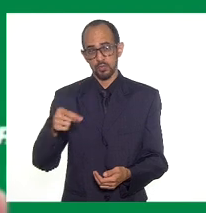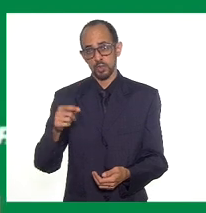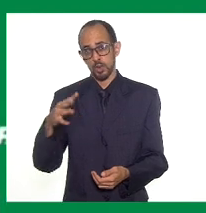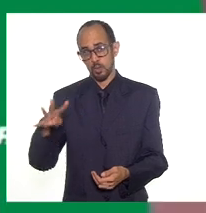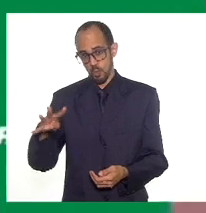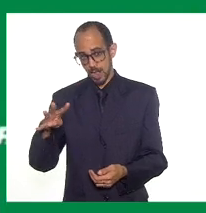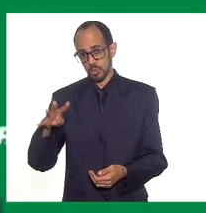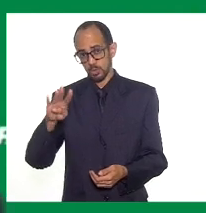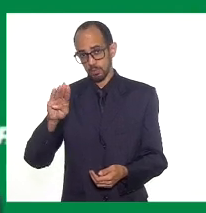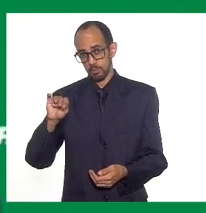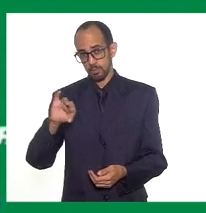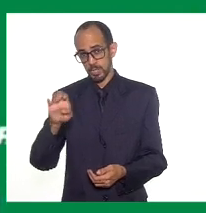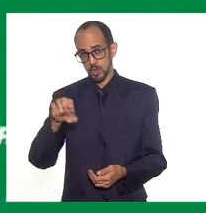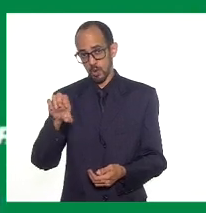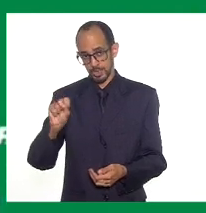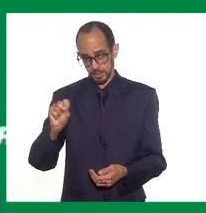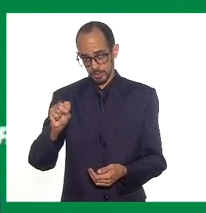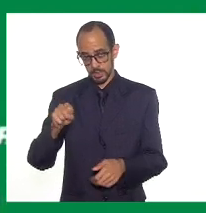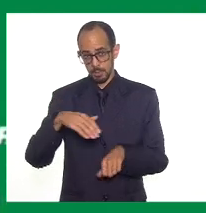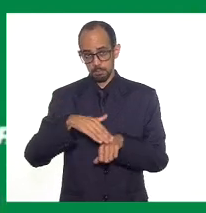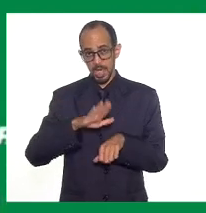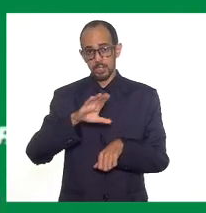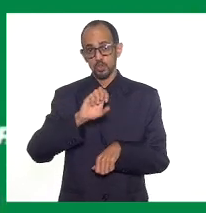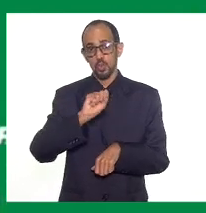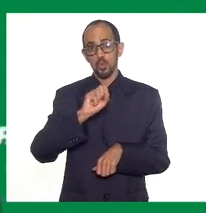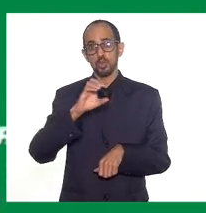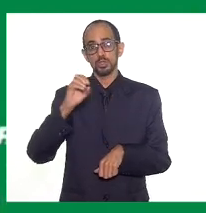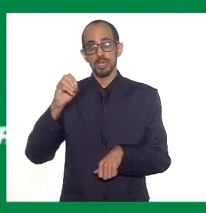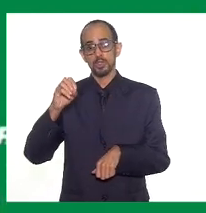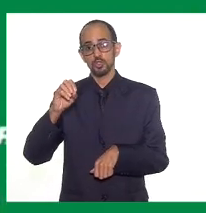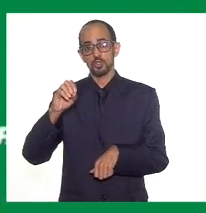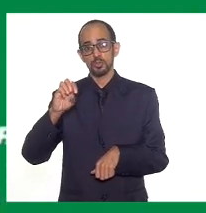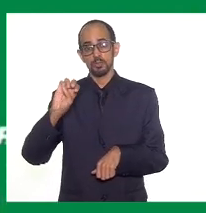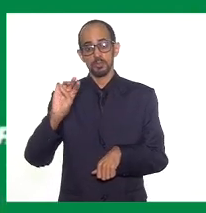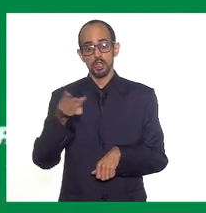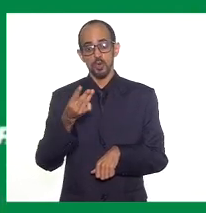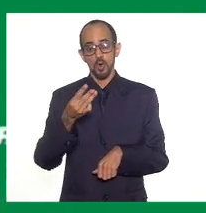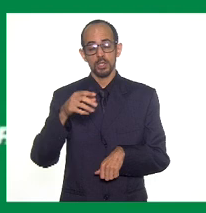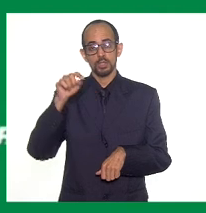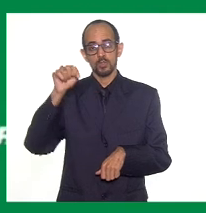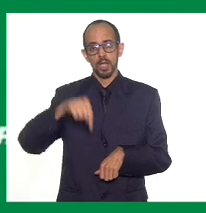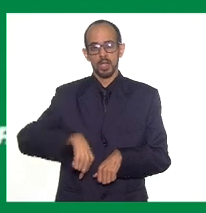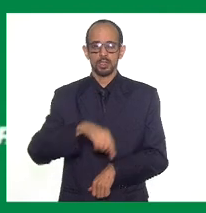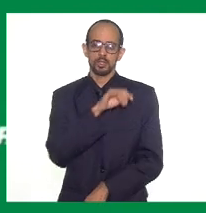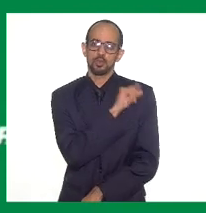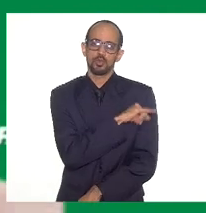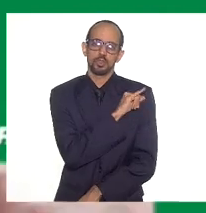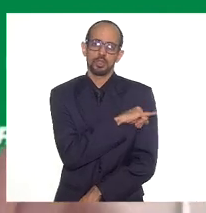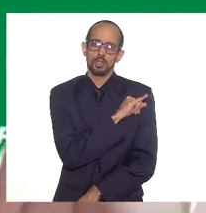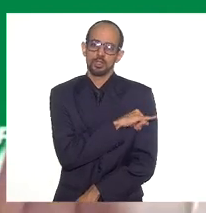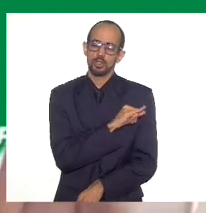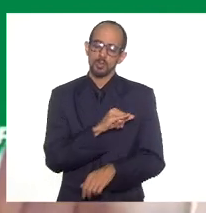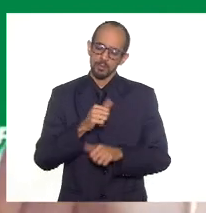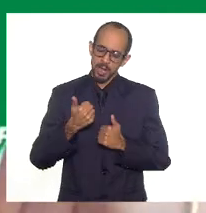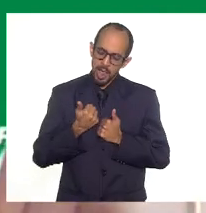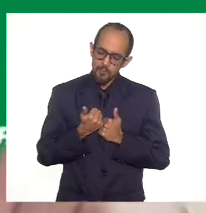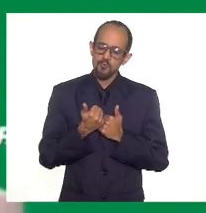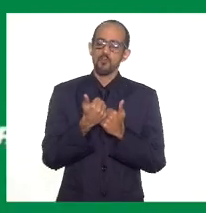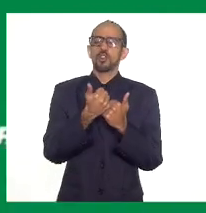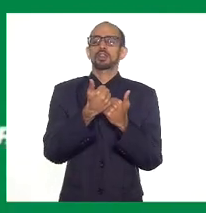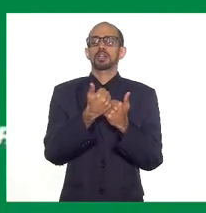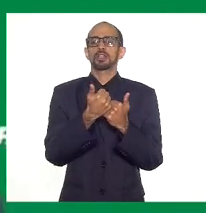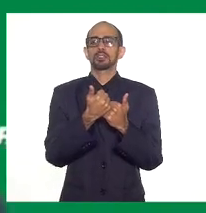antecipados, mais de 800 milhões foram destinados a fornecedores no Rio de Janeiro, né, fortalecendo aí